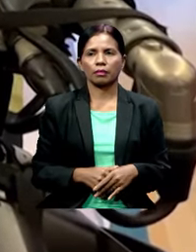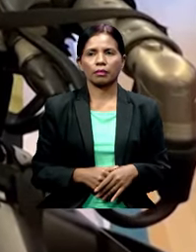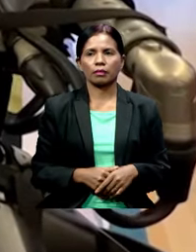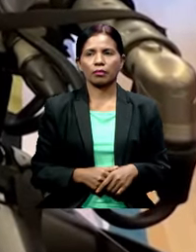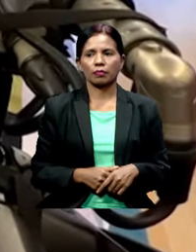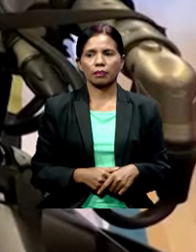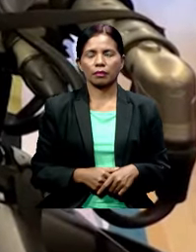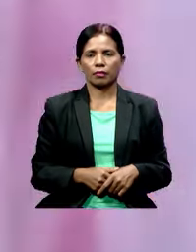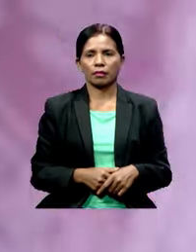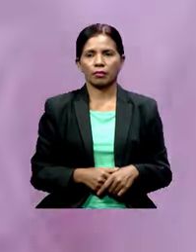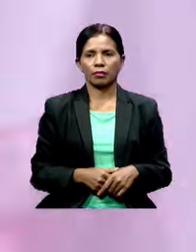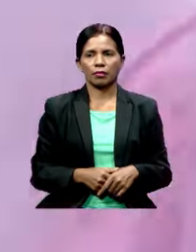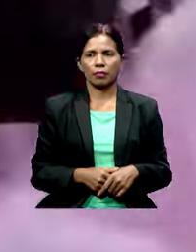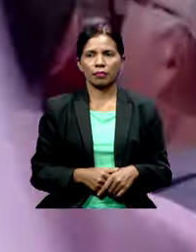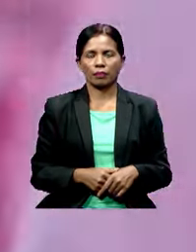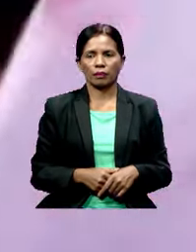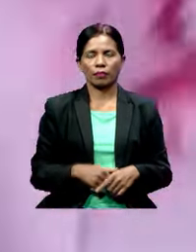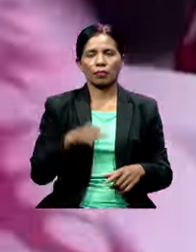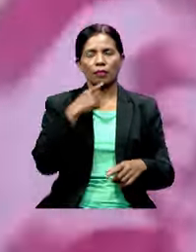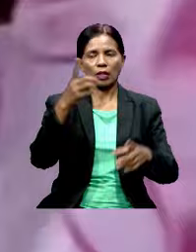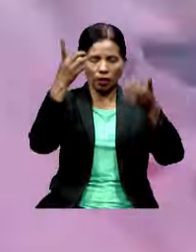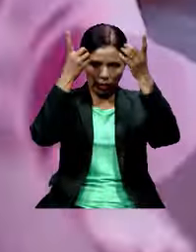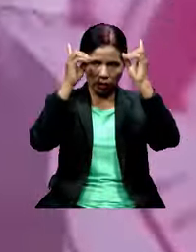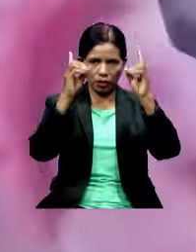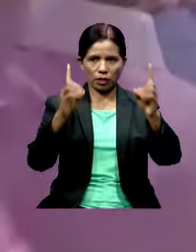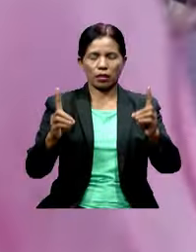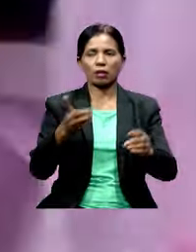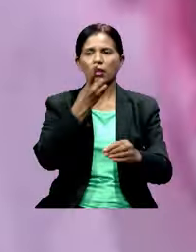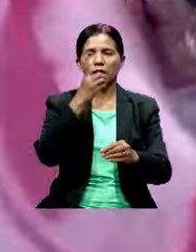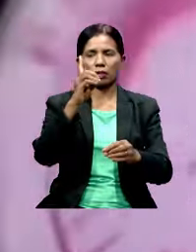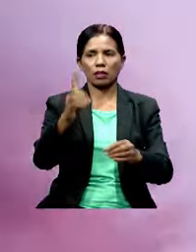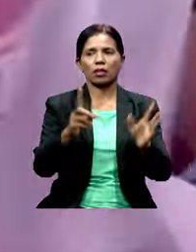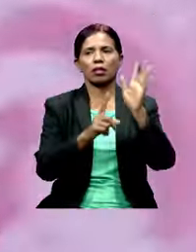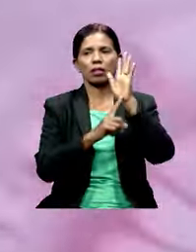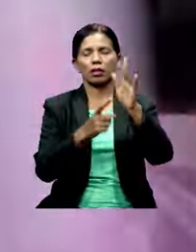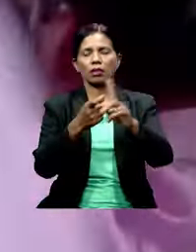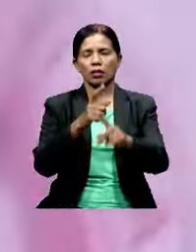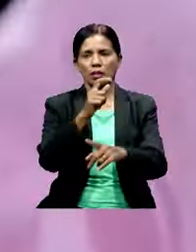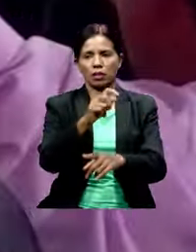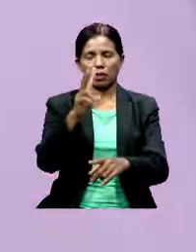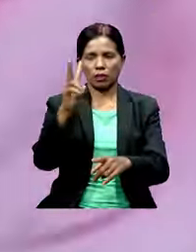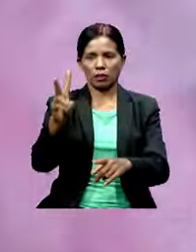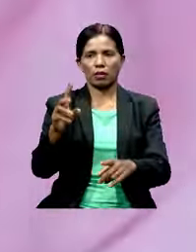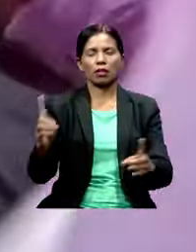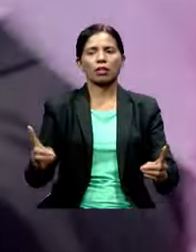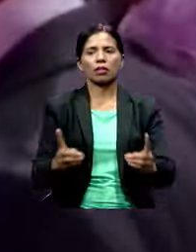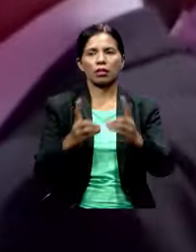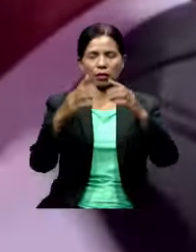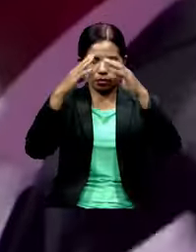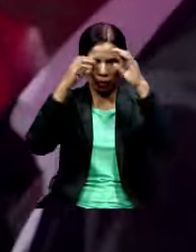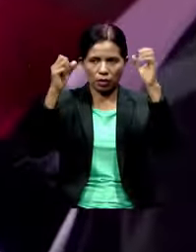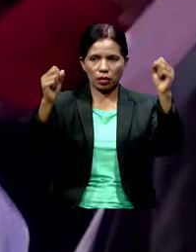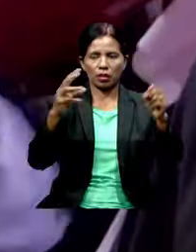da Costa anuncia a decisão refere e a declaração na BFOSAI e a televisão, a foi a Sorumalo o